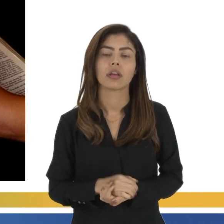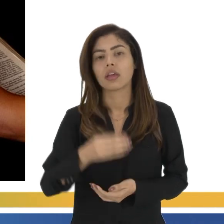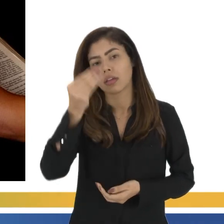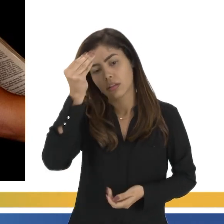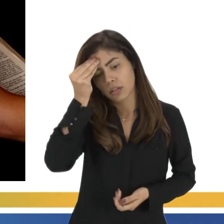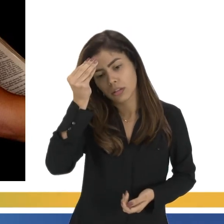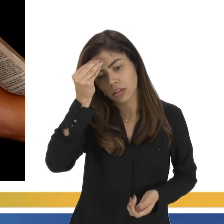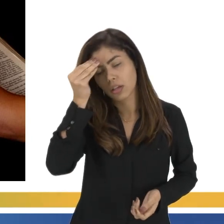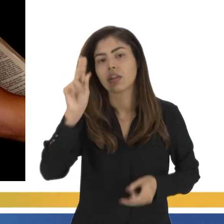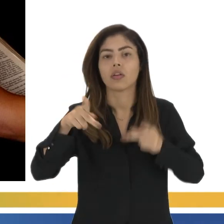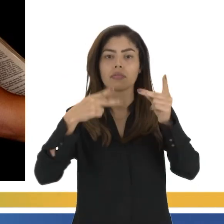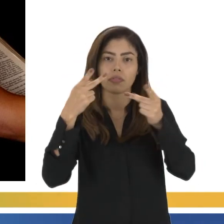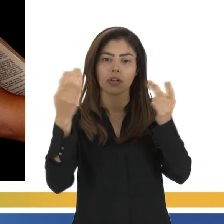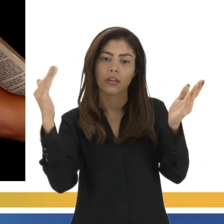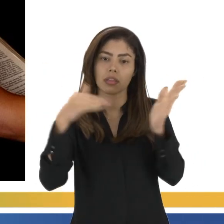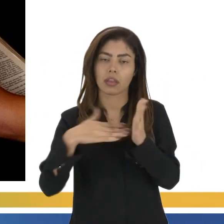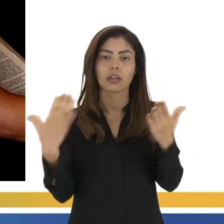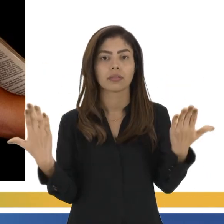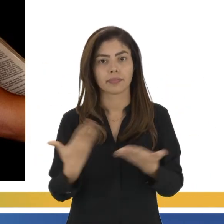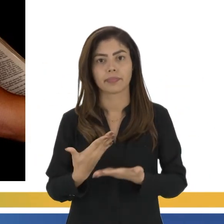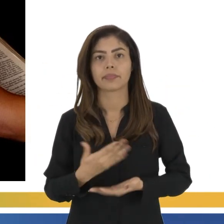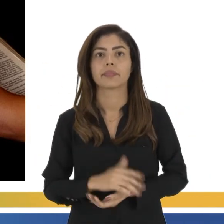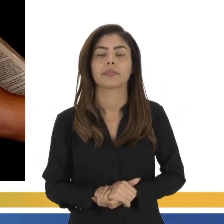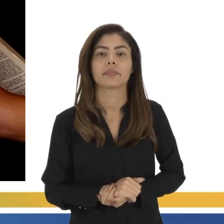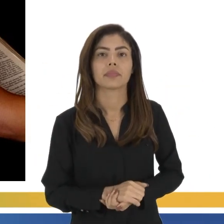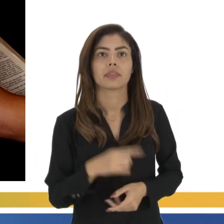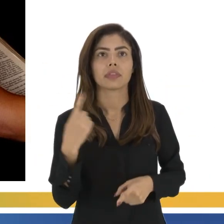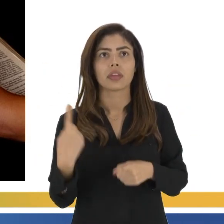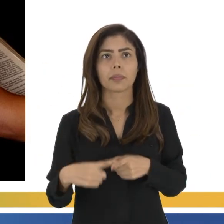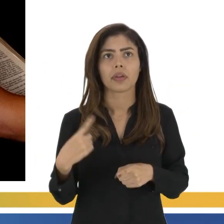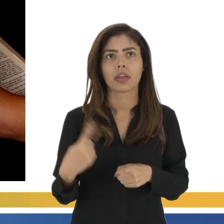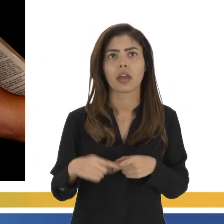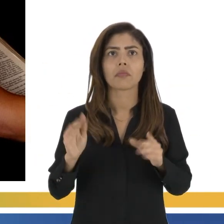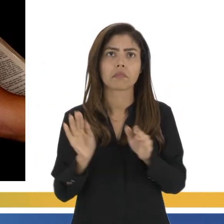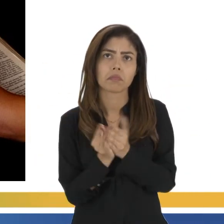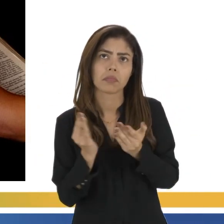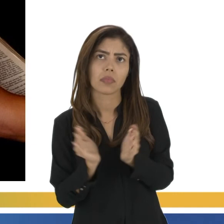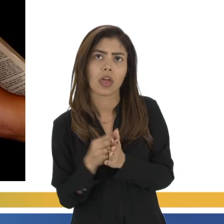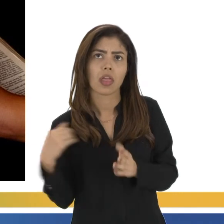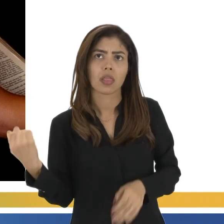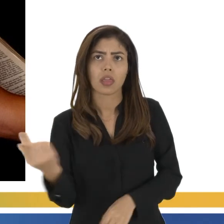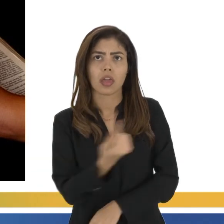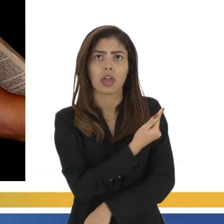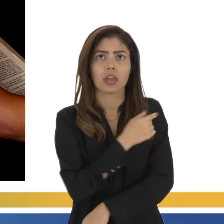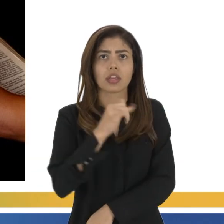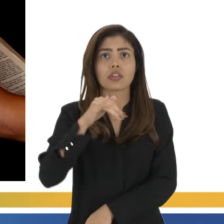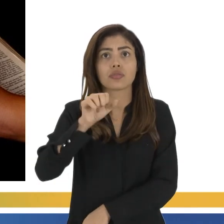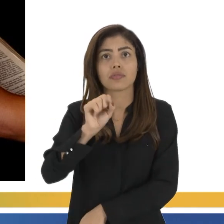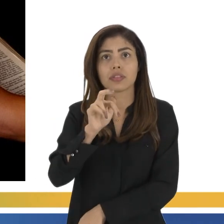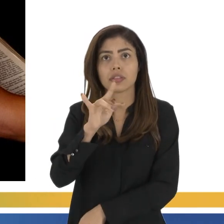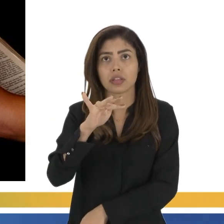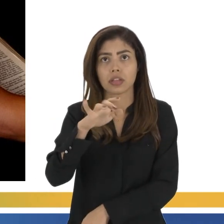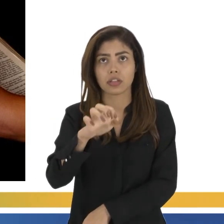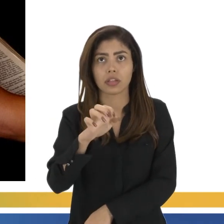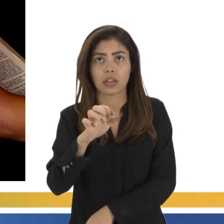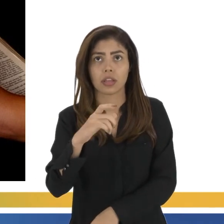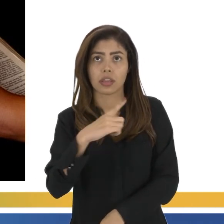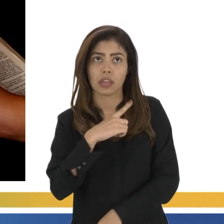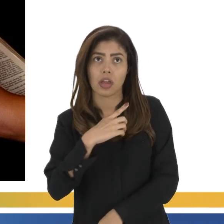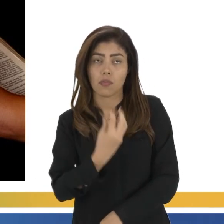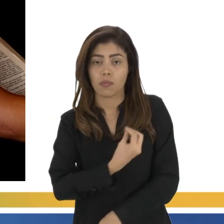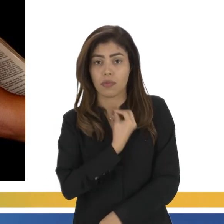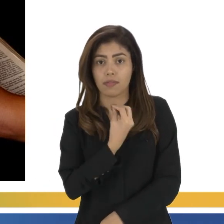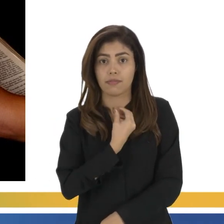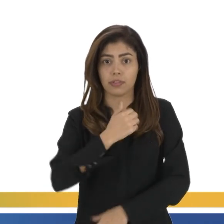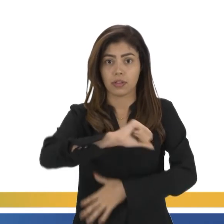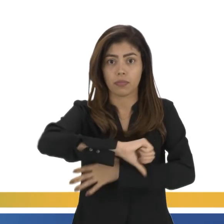ele precisa conhecer a Deus. Vamos exercitar, né? Uma atividade para nós